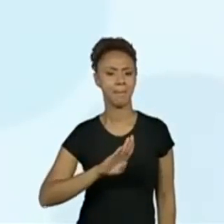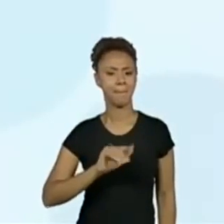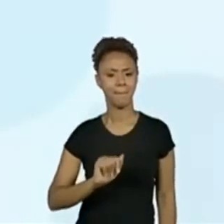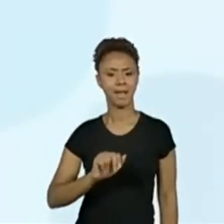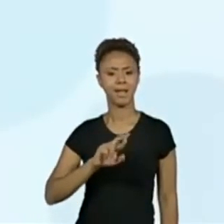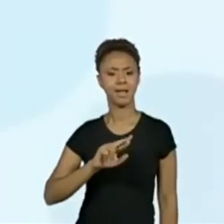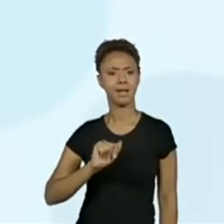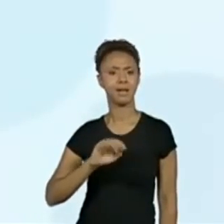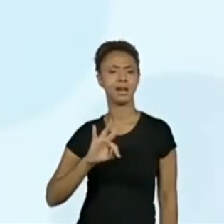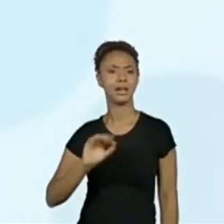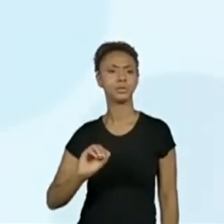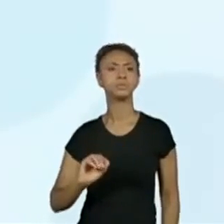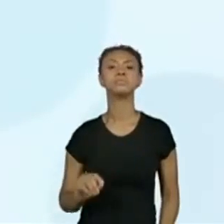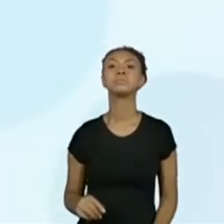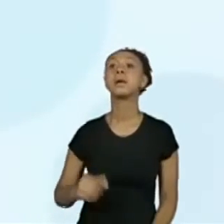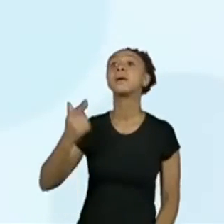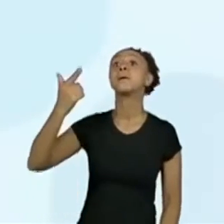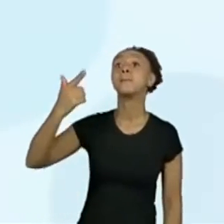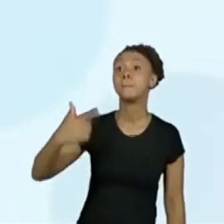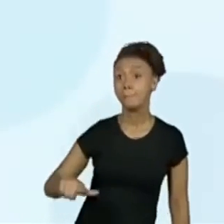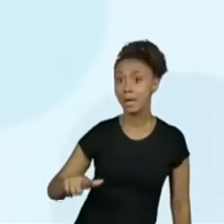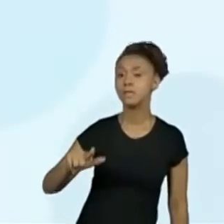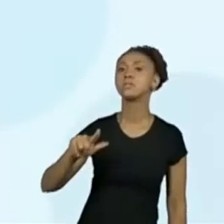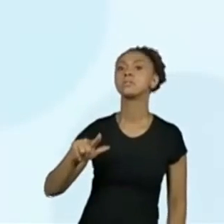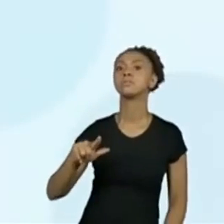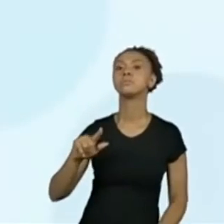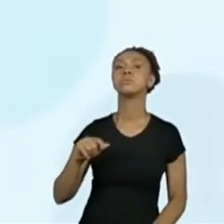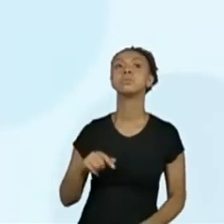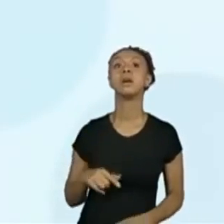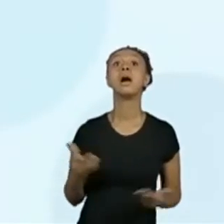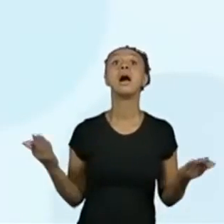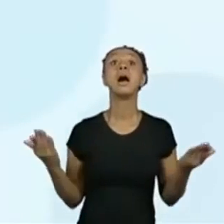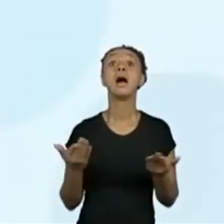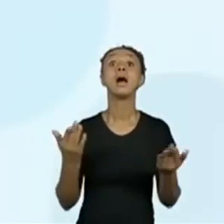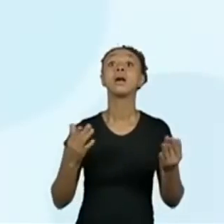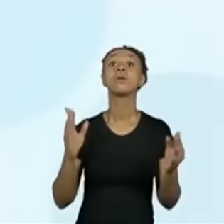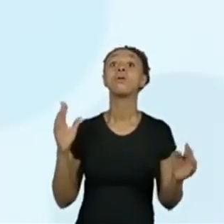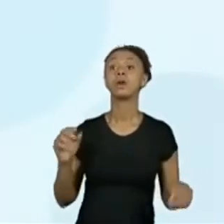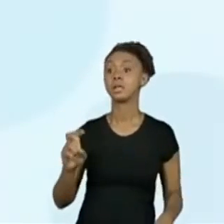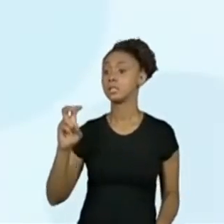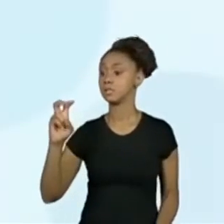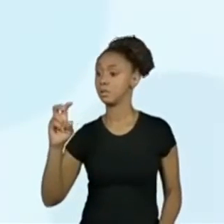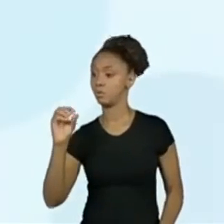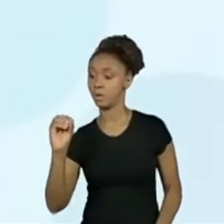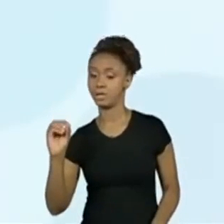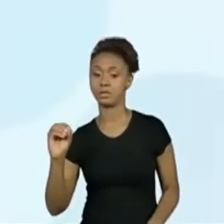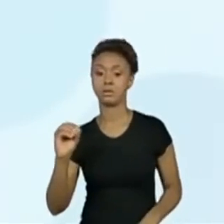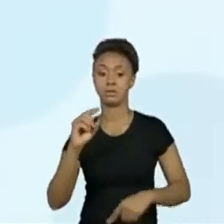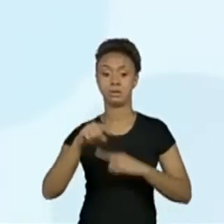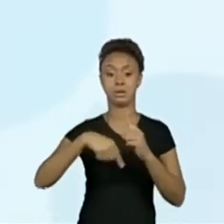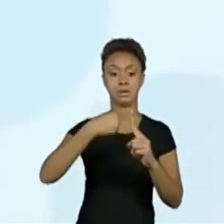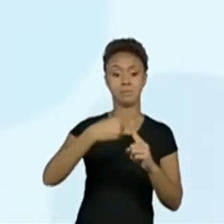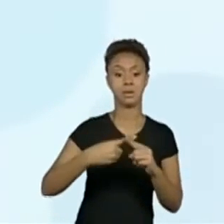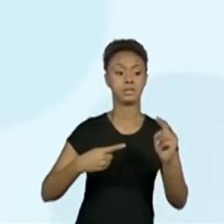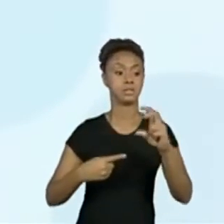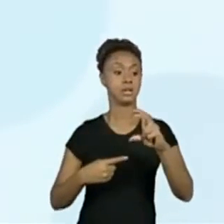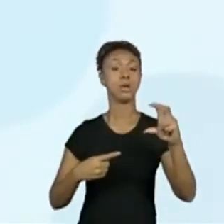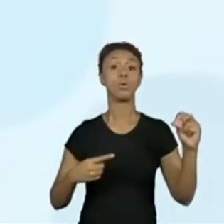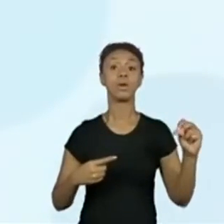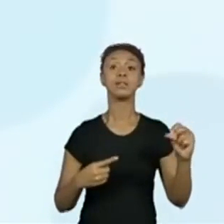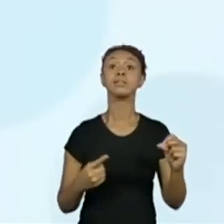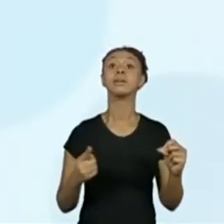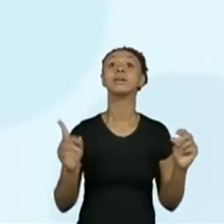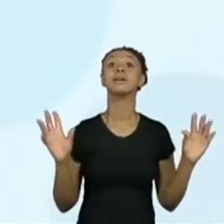moeda. Mais 50 centavos. Nós temos aqui agora quanto mesmo? 50 mais 50. Equivale